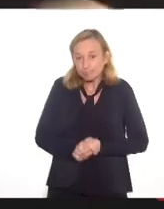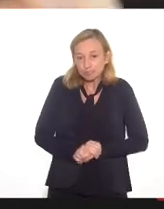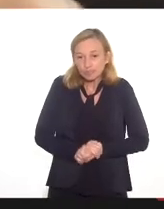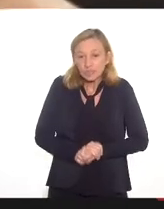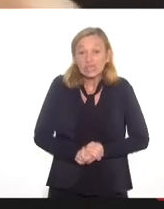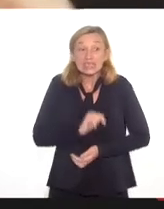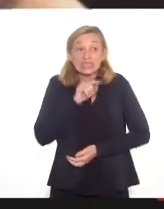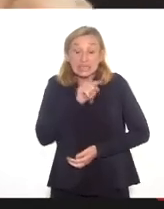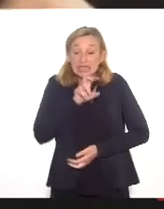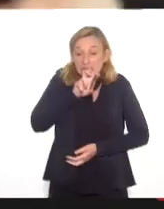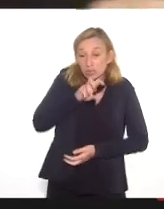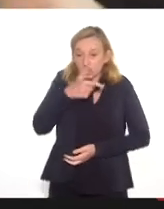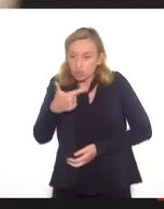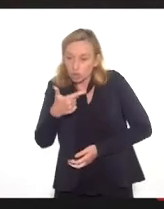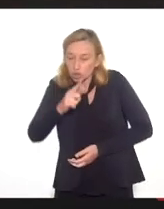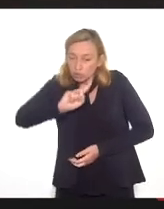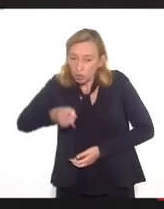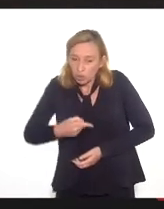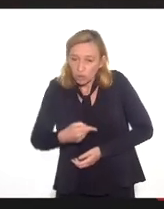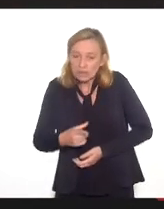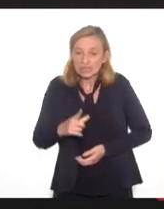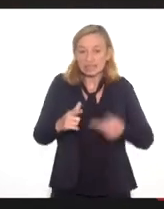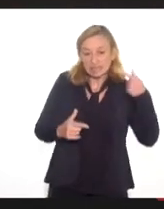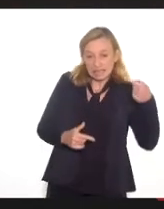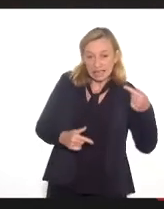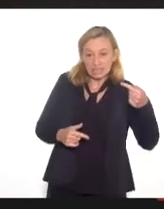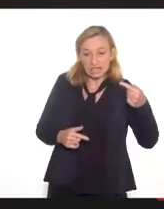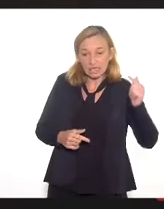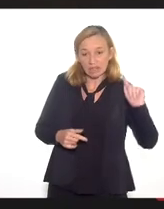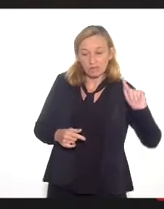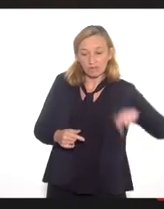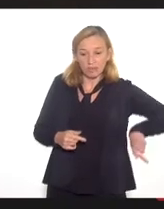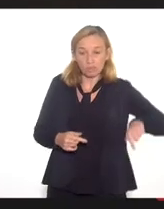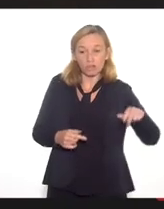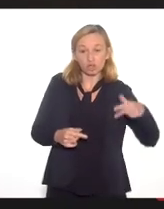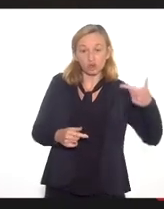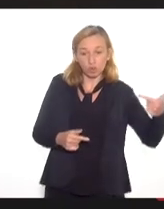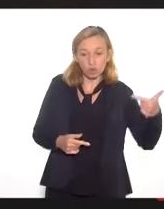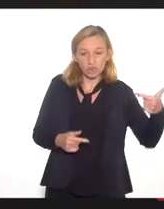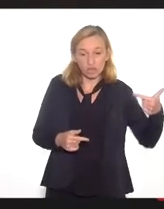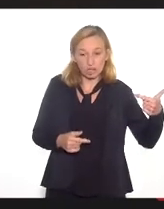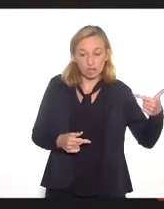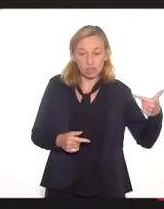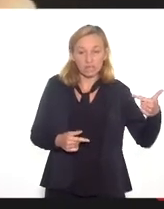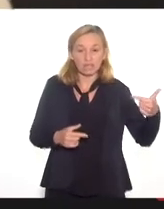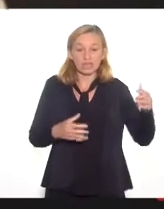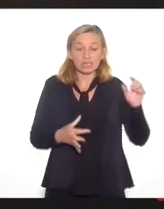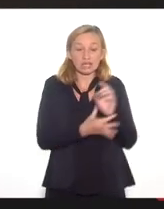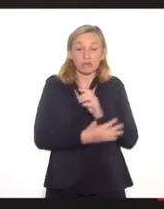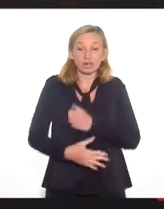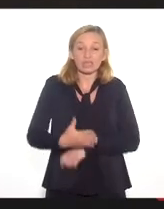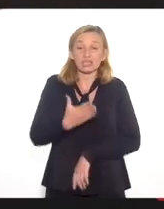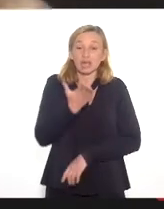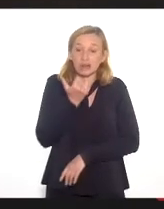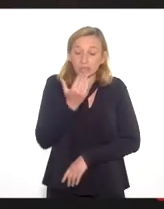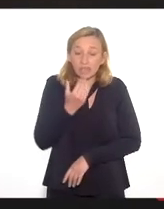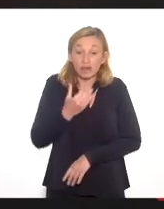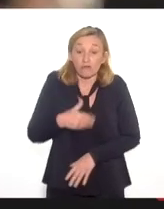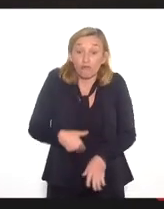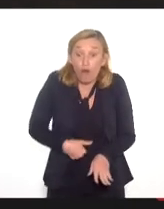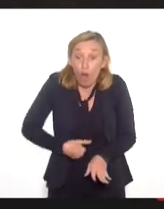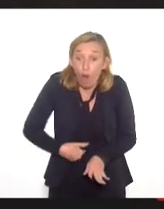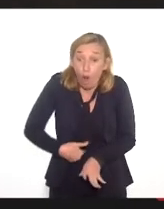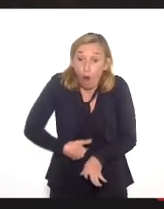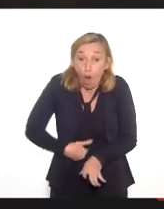desses 52 milhões 7,2 milhões eram em insegurança alimentar grave ou seja situação de fome